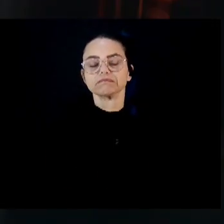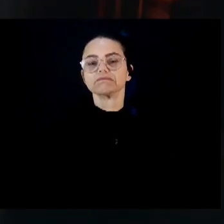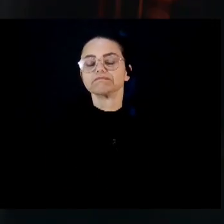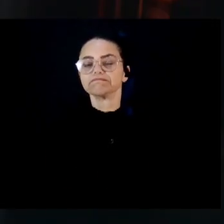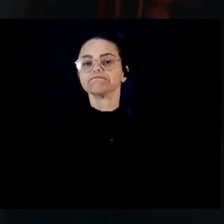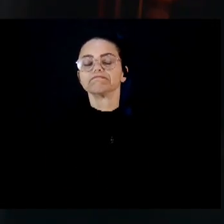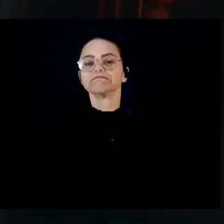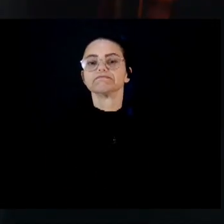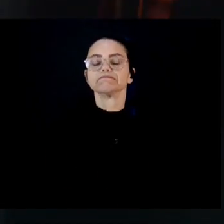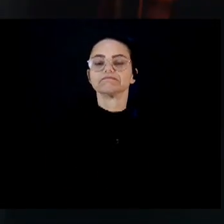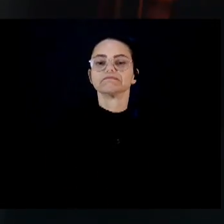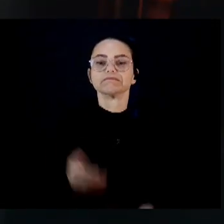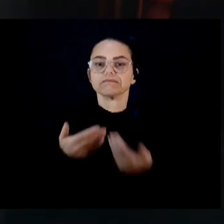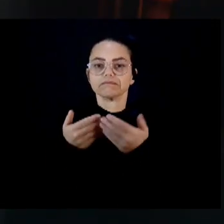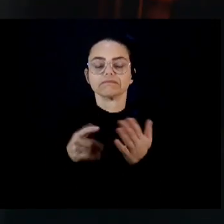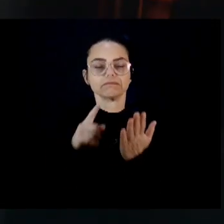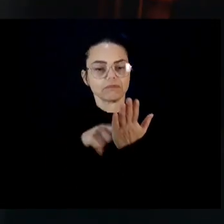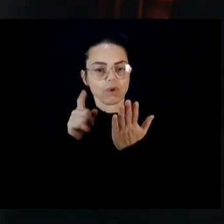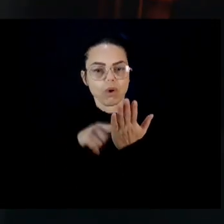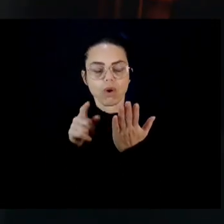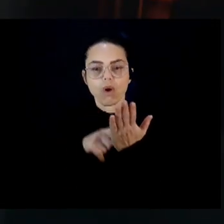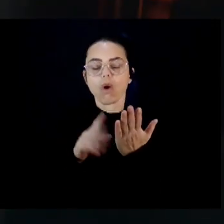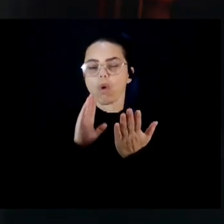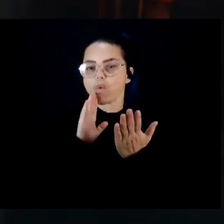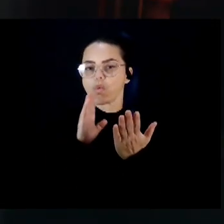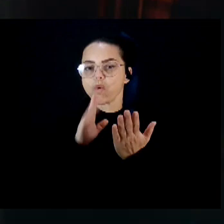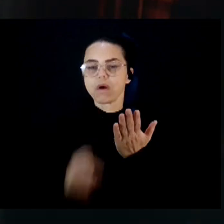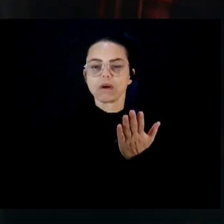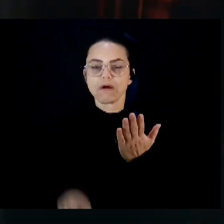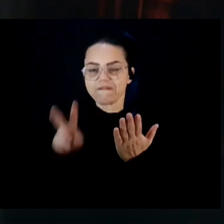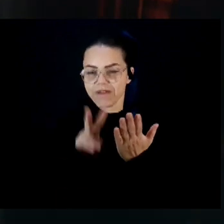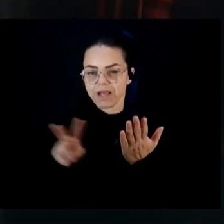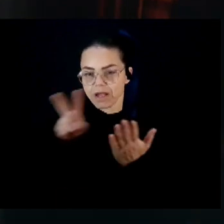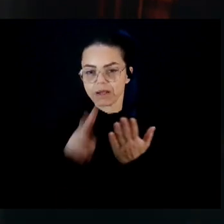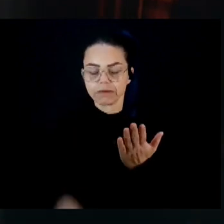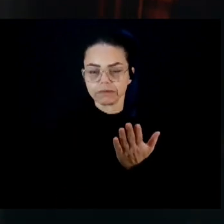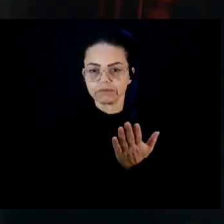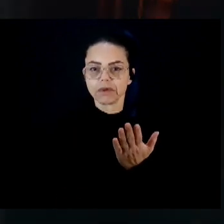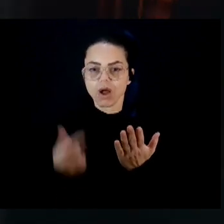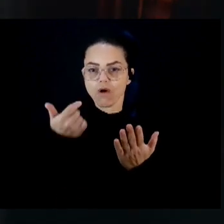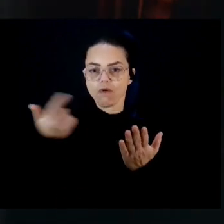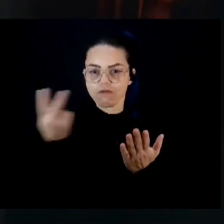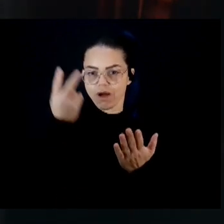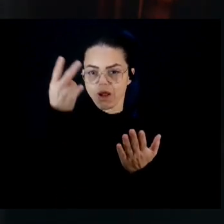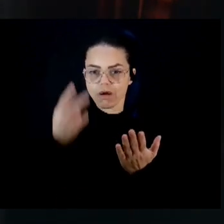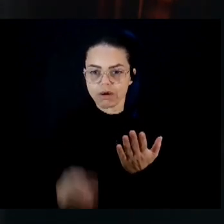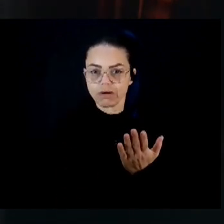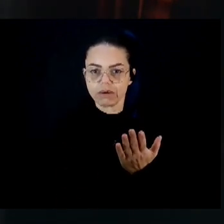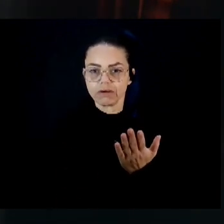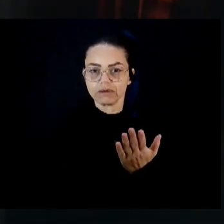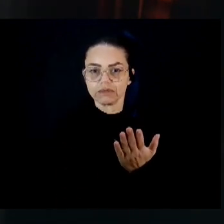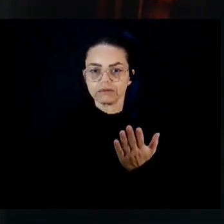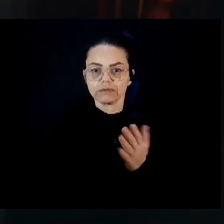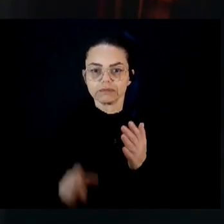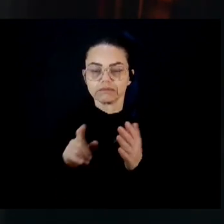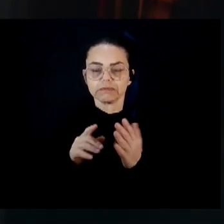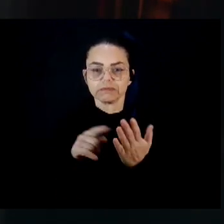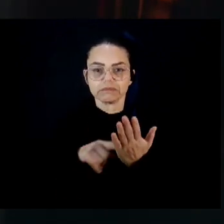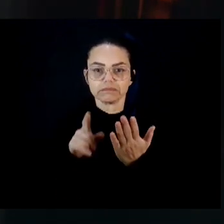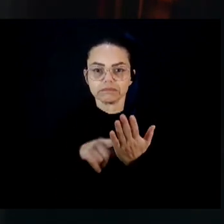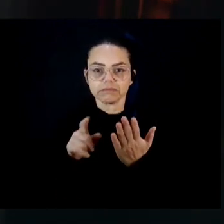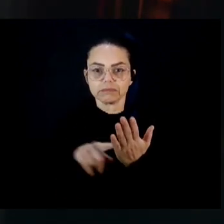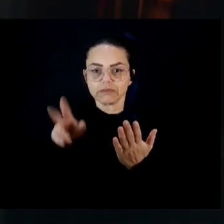marketplaces e tem tanta vitamina. E o algoritmo ajuda a gente também, né? Para variar. Você começa lá, você aperta no negocinho de vitamina, aparece